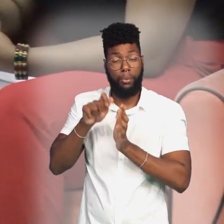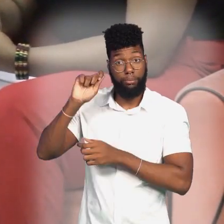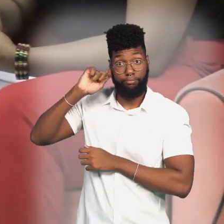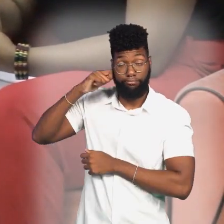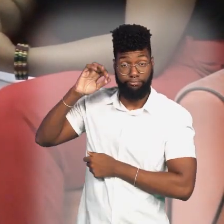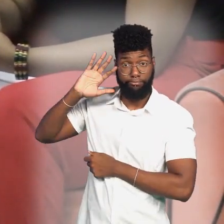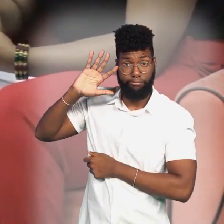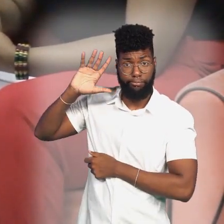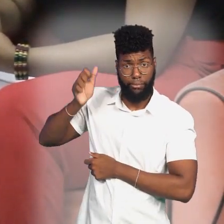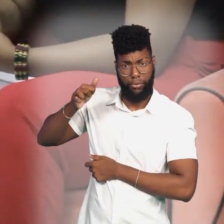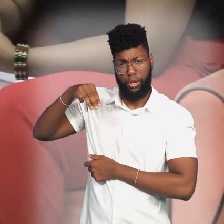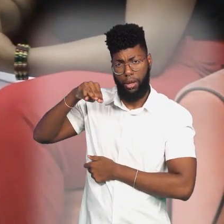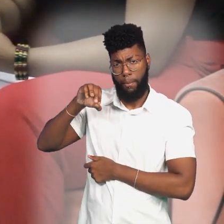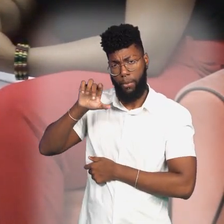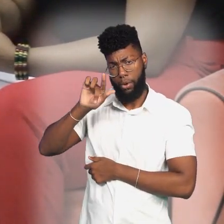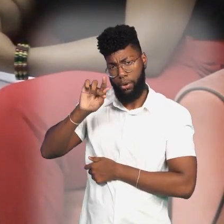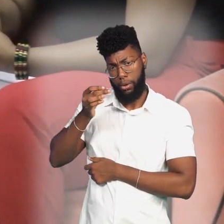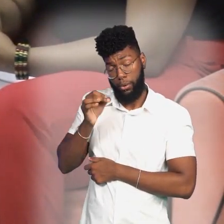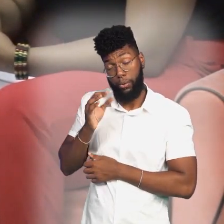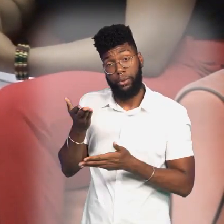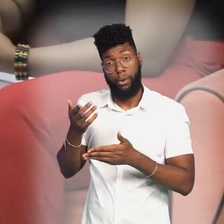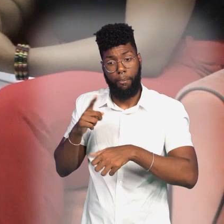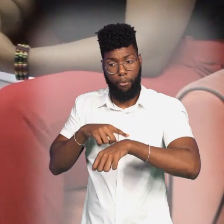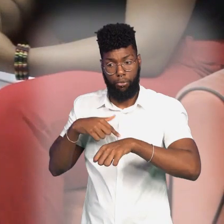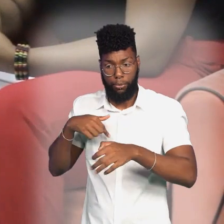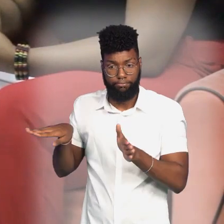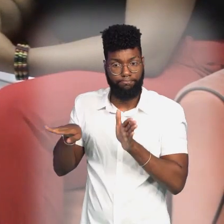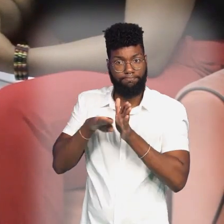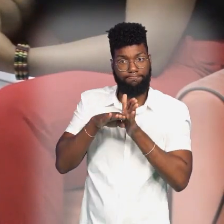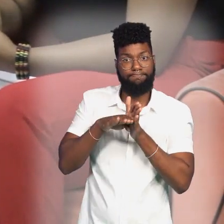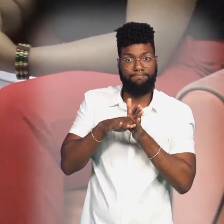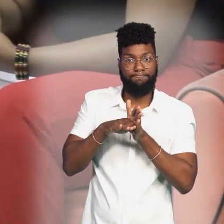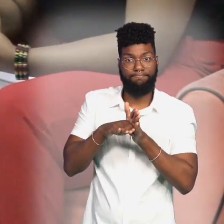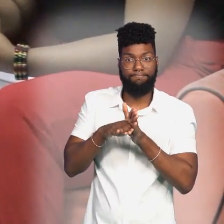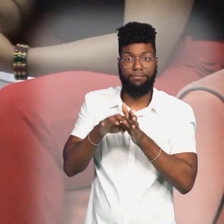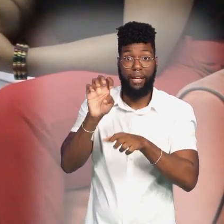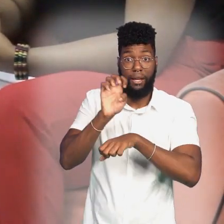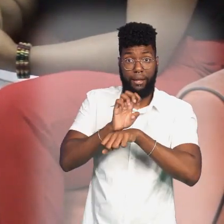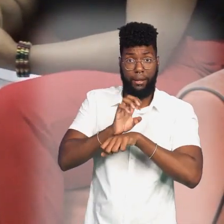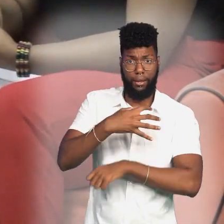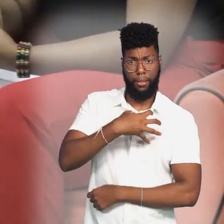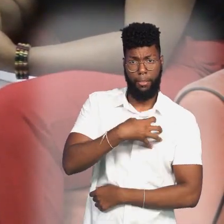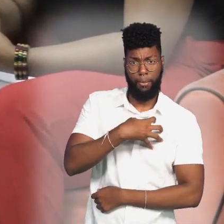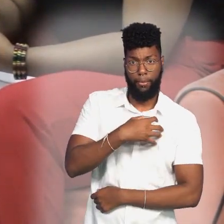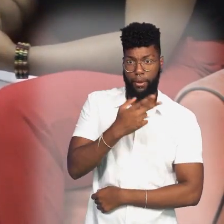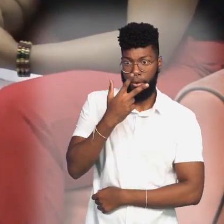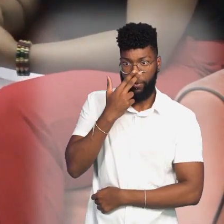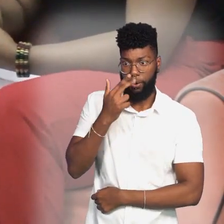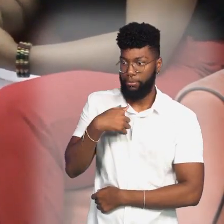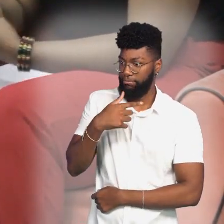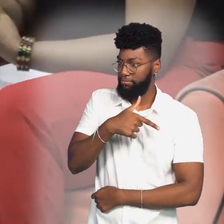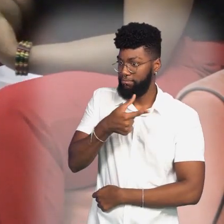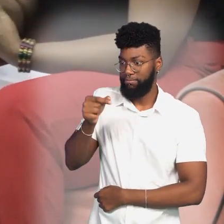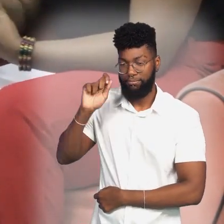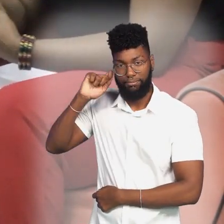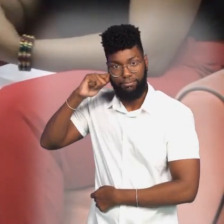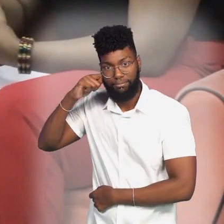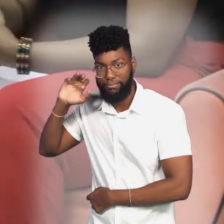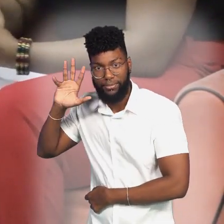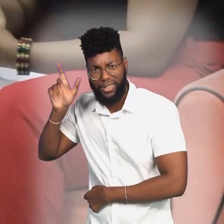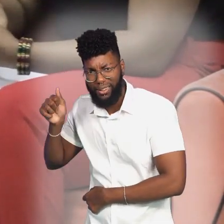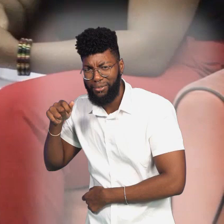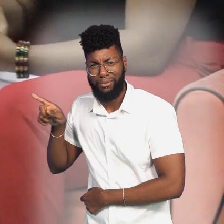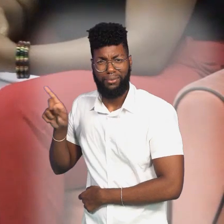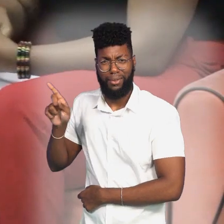Isso. E aí quando eu cheguei na Bahia, e aí que parece que eu não tinha saído da África.